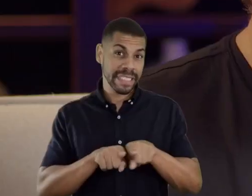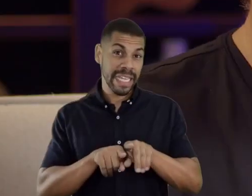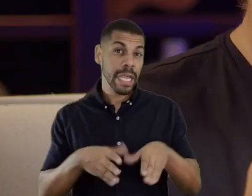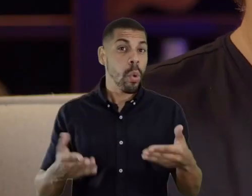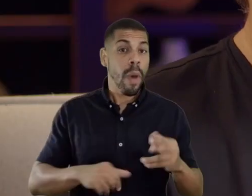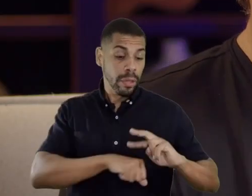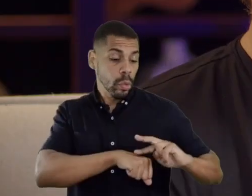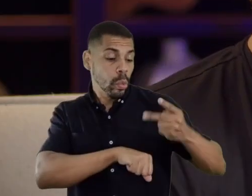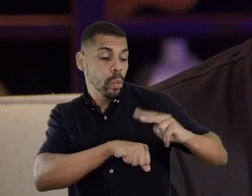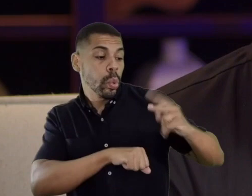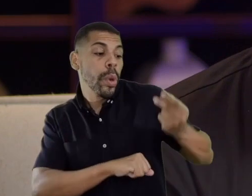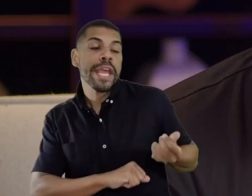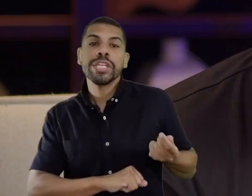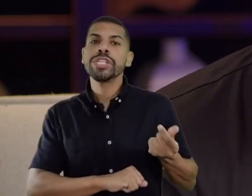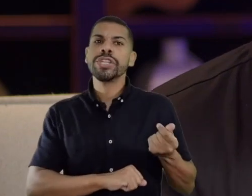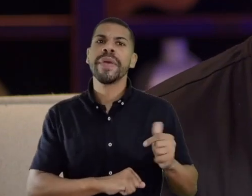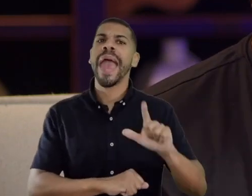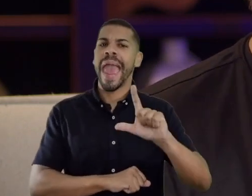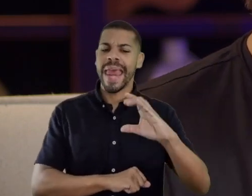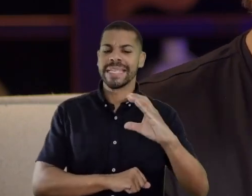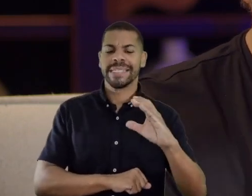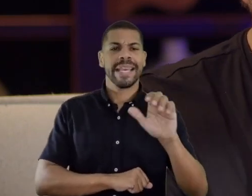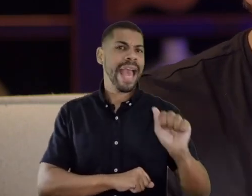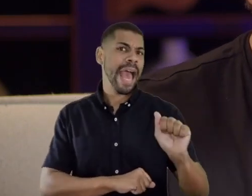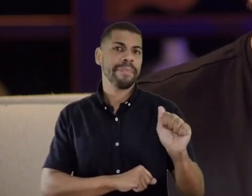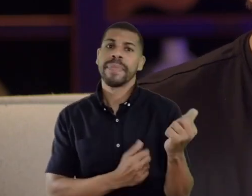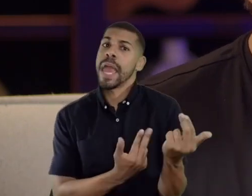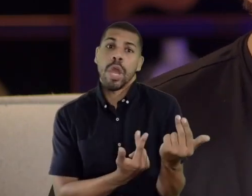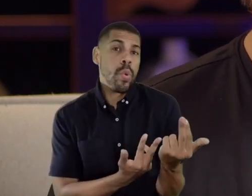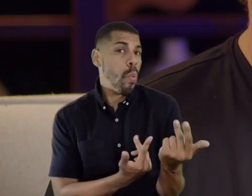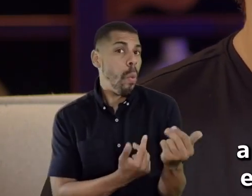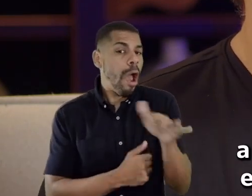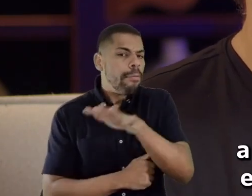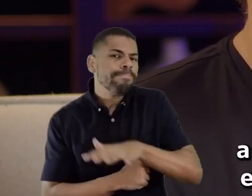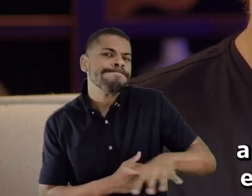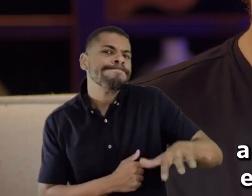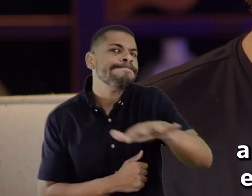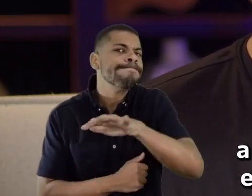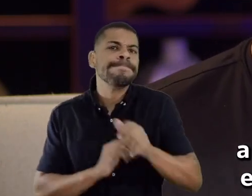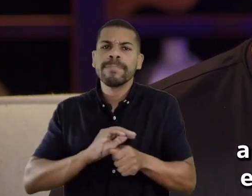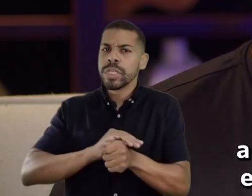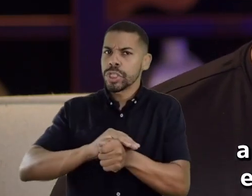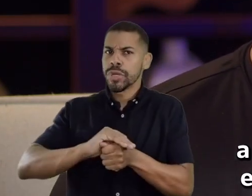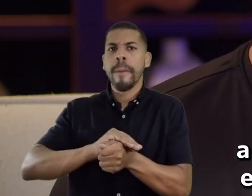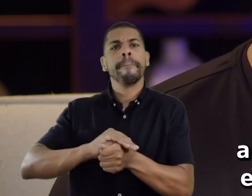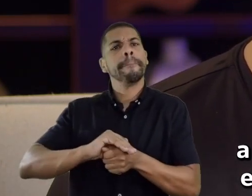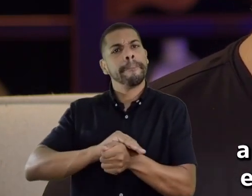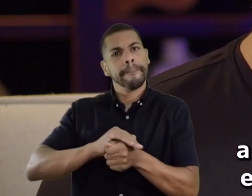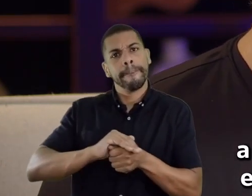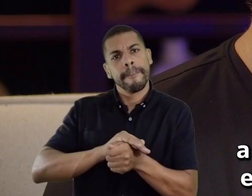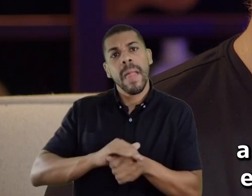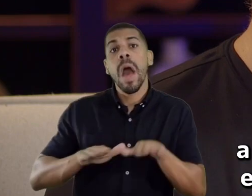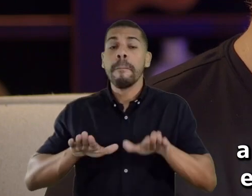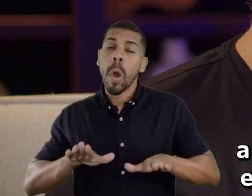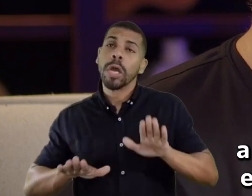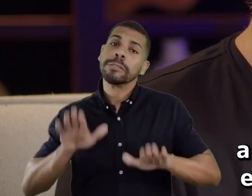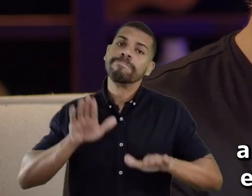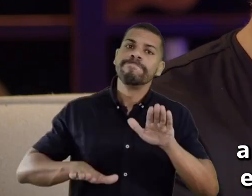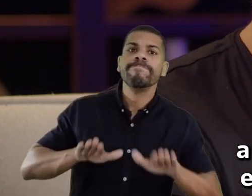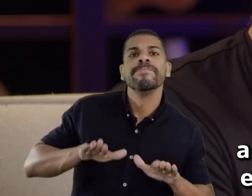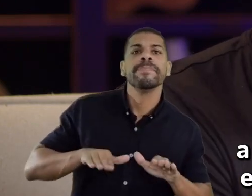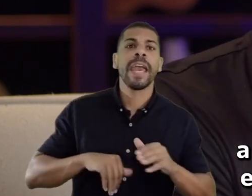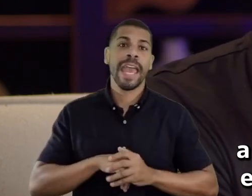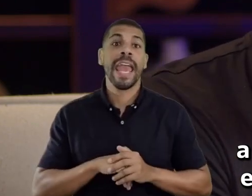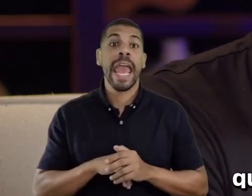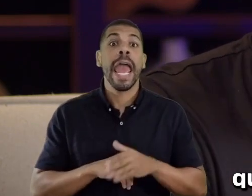investidores e quanto rende a elas a aí ele se arrepende da mesma maneira que a maioria dos investimentos de renda fixa ela pode